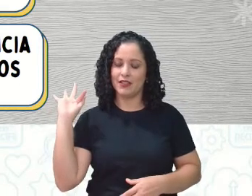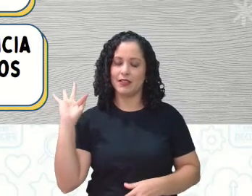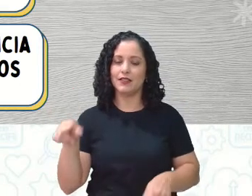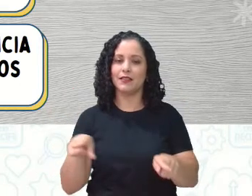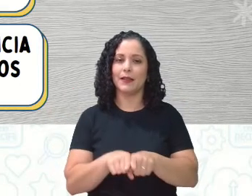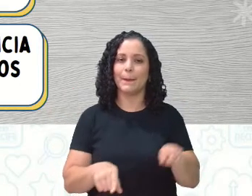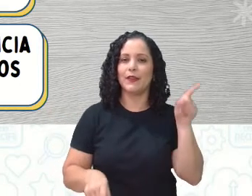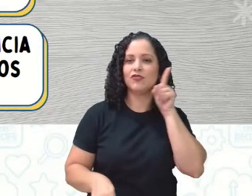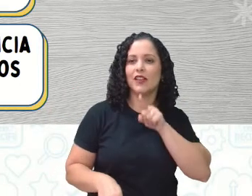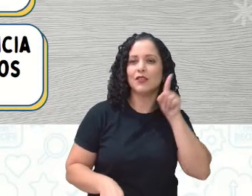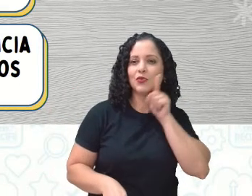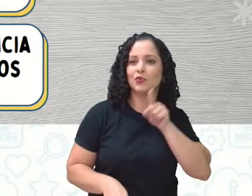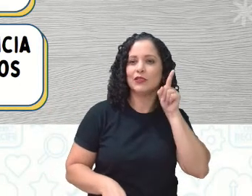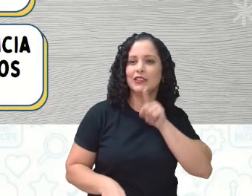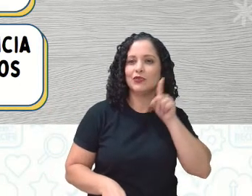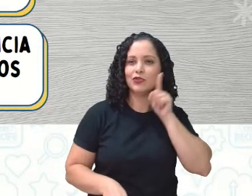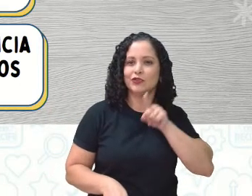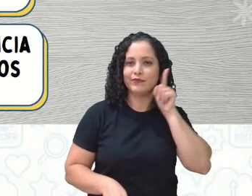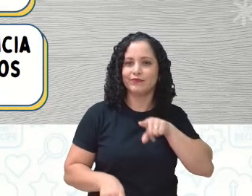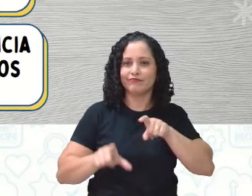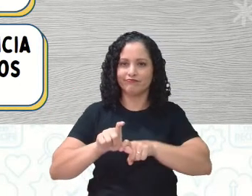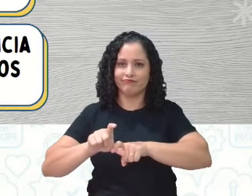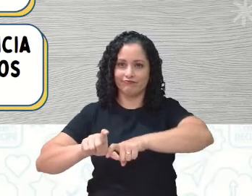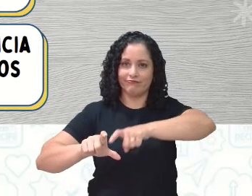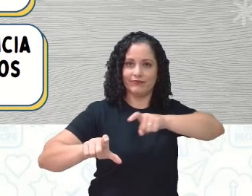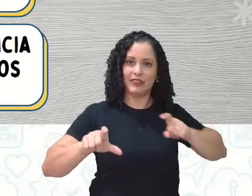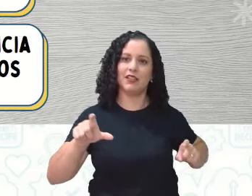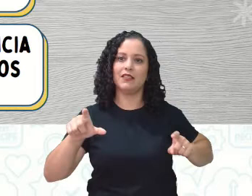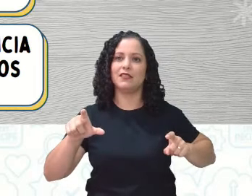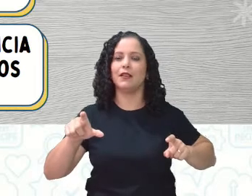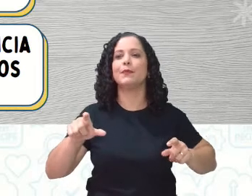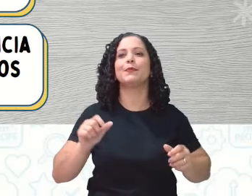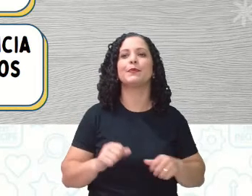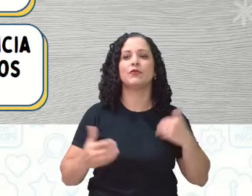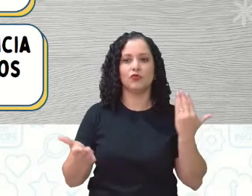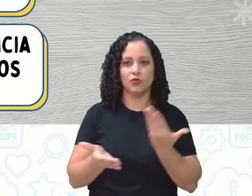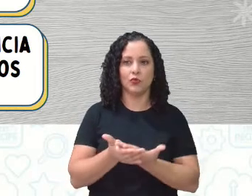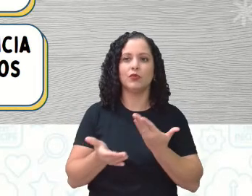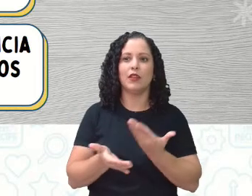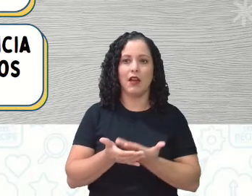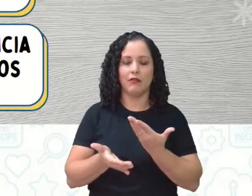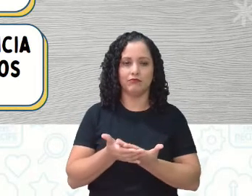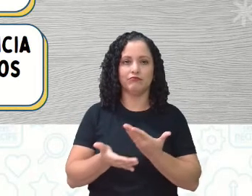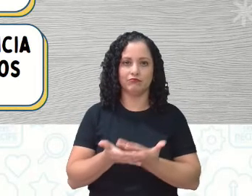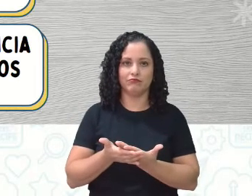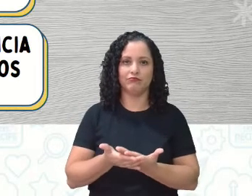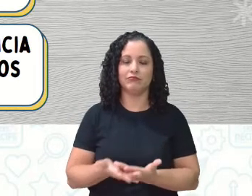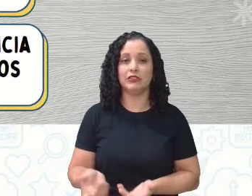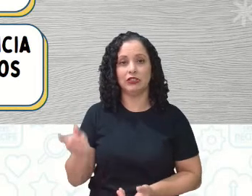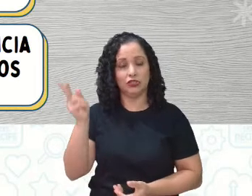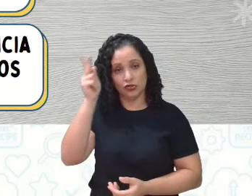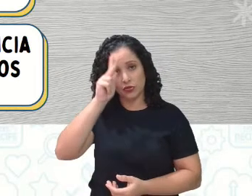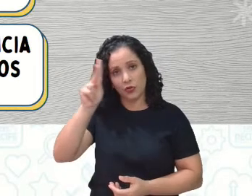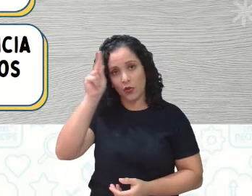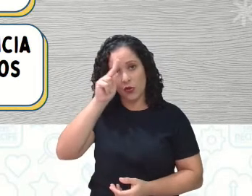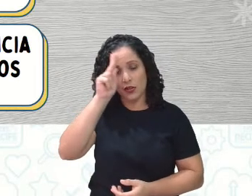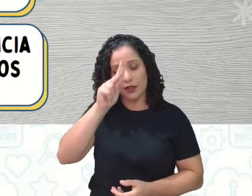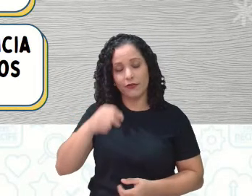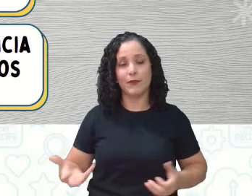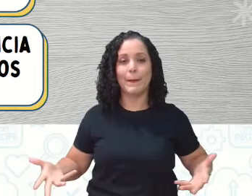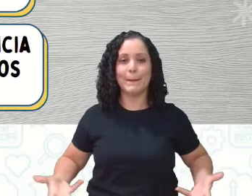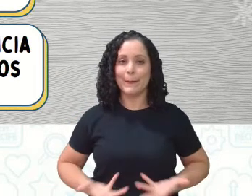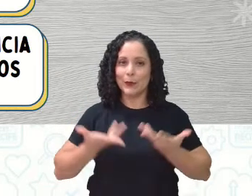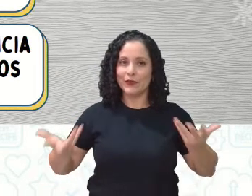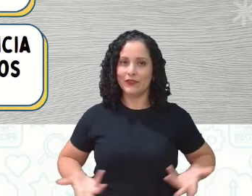são assuntos que a gente ainda vai estudar por aqui, né, nas aulas de história, foram inspirados